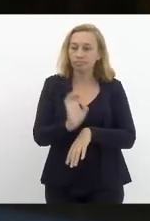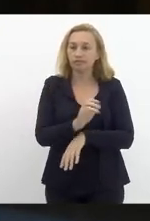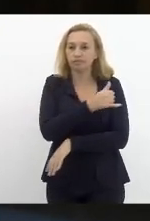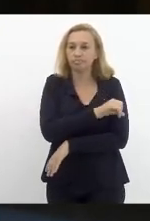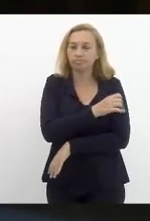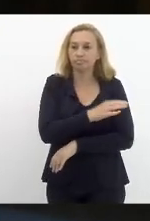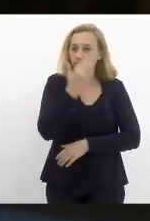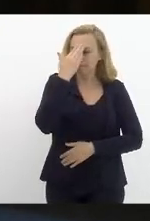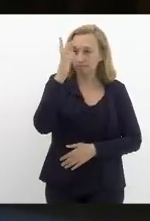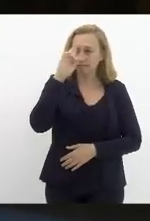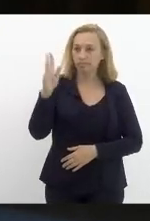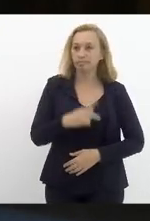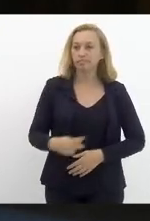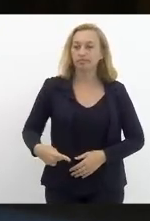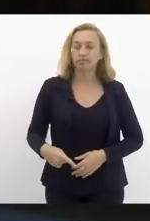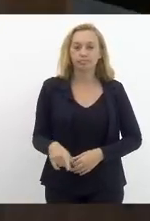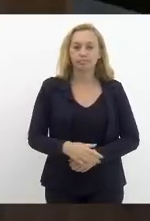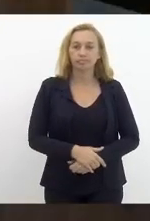presidente.